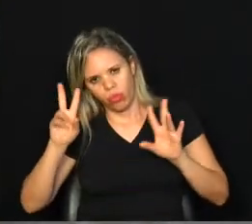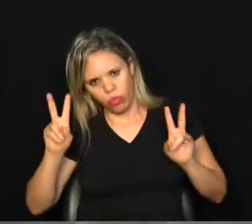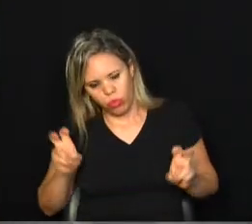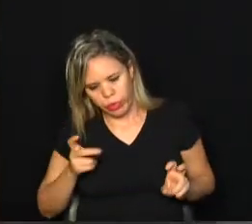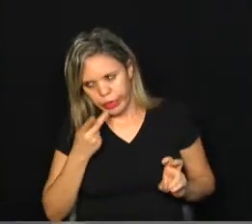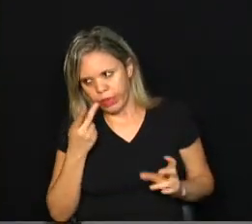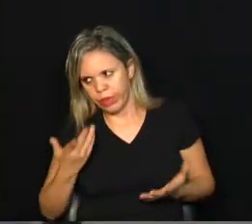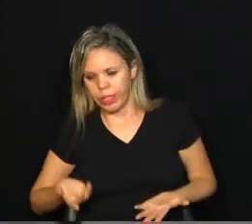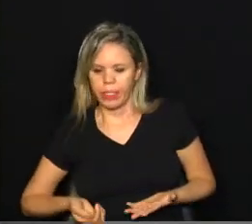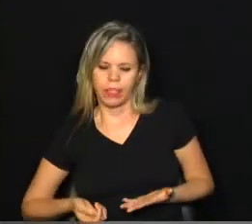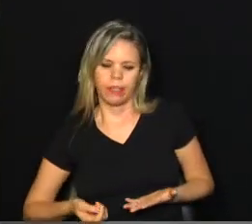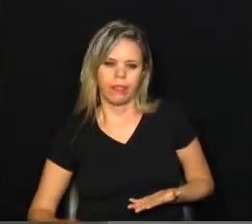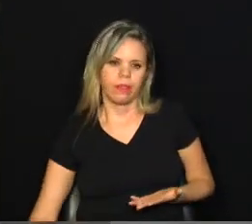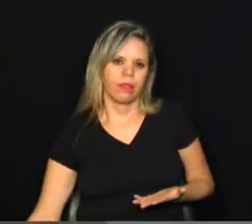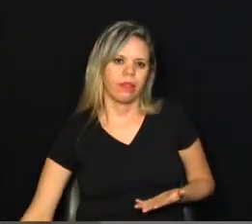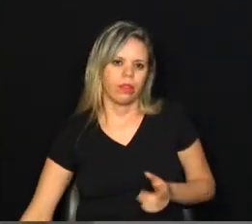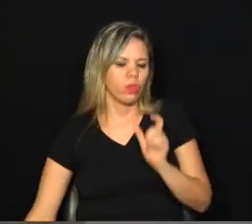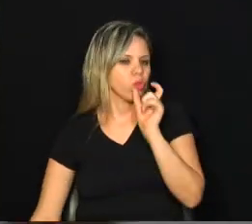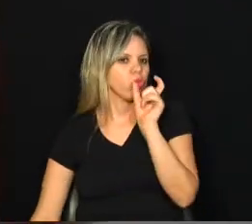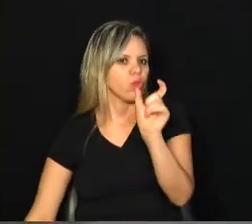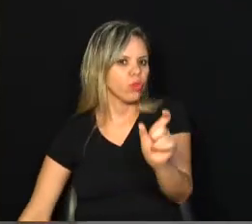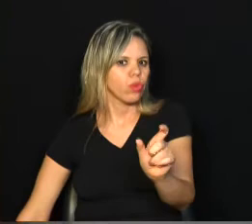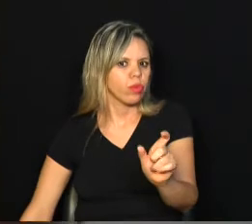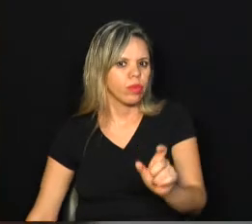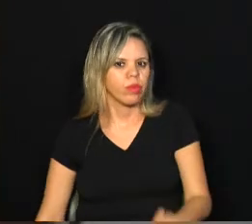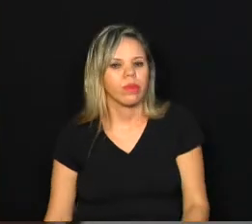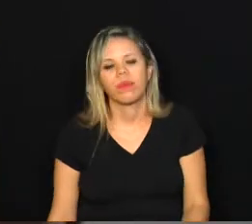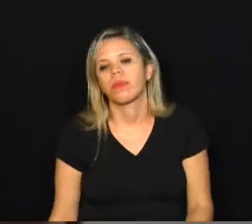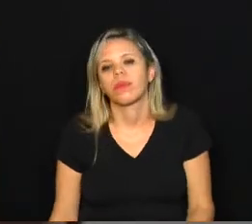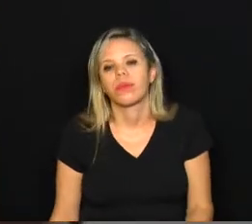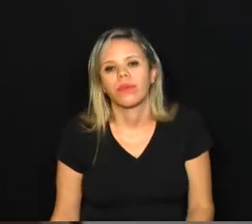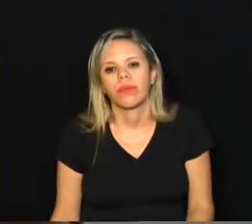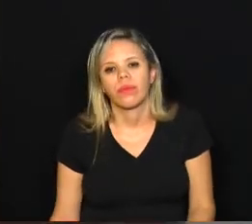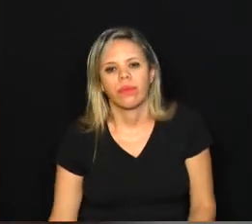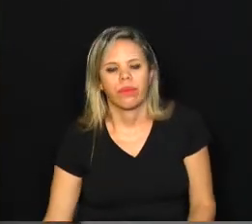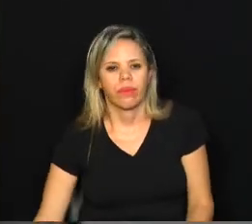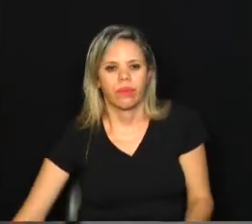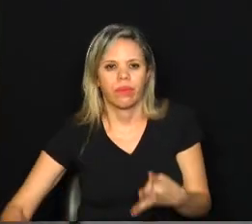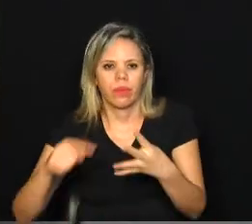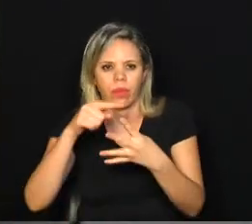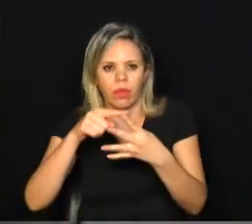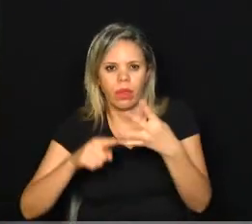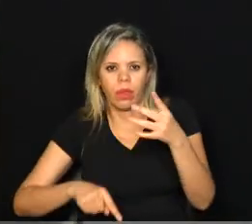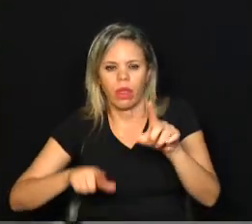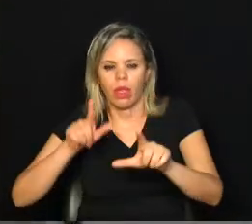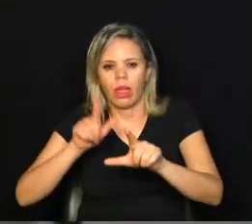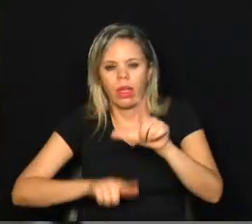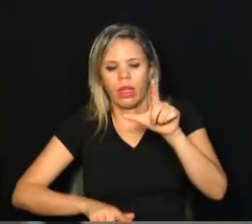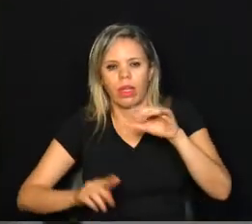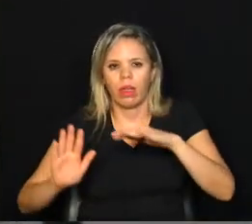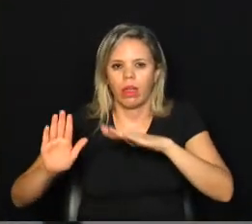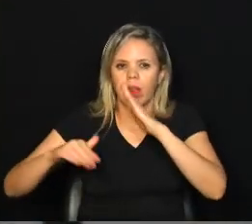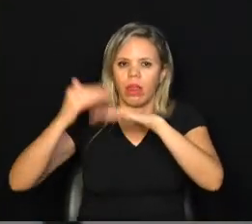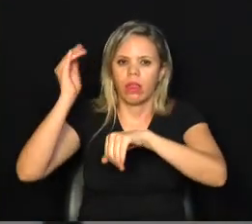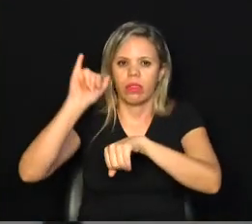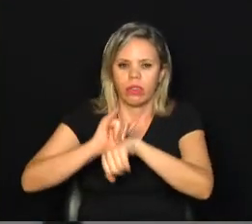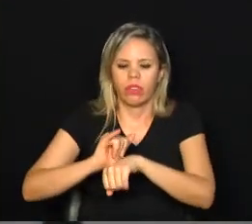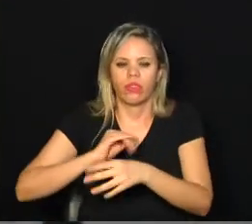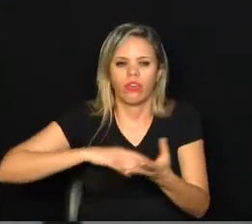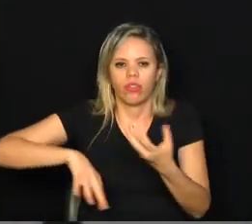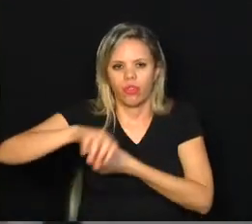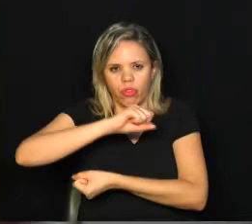comentei aqui, se usa essa palavra, o RIDS são as letras que representam o Hub Internacional de Desenvolvimento